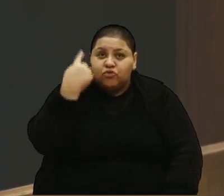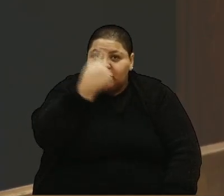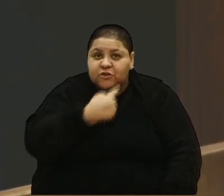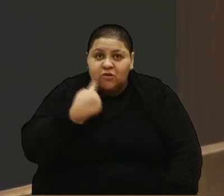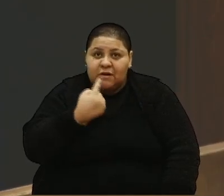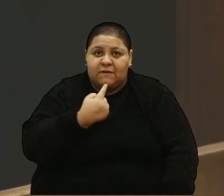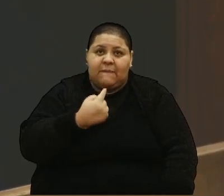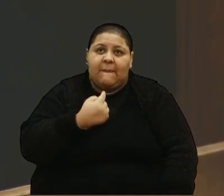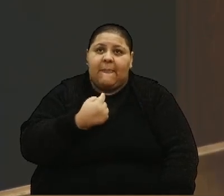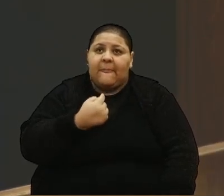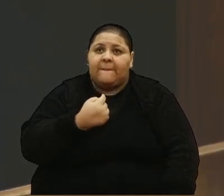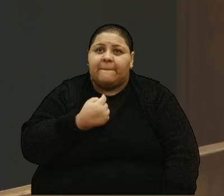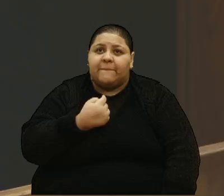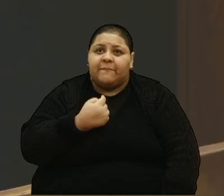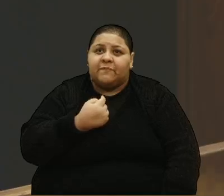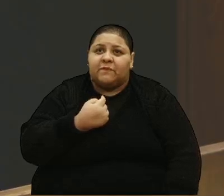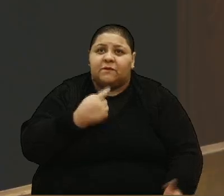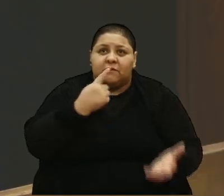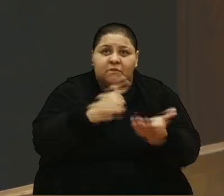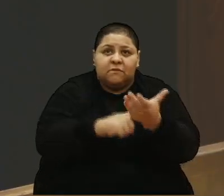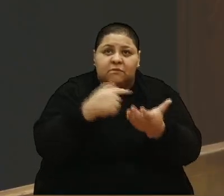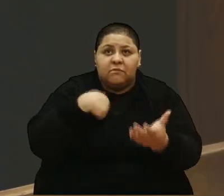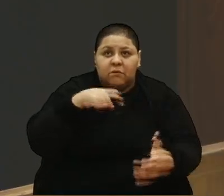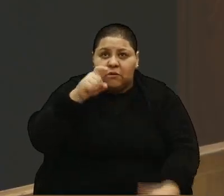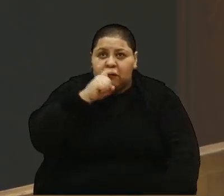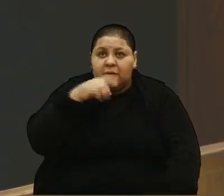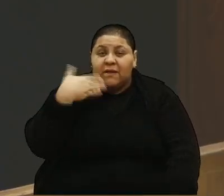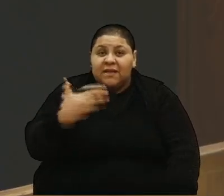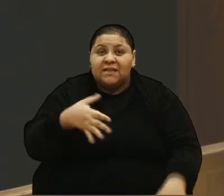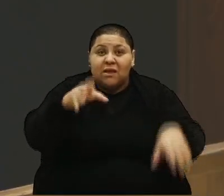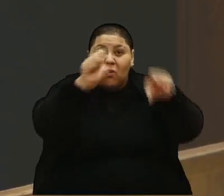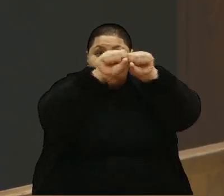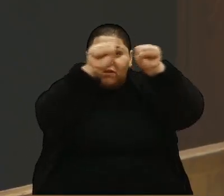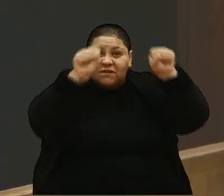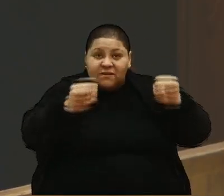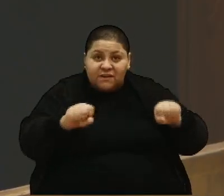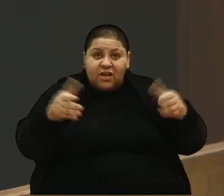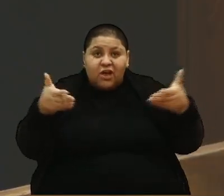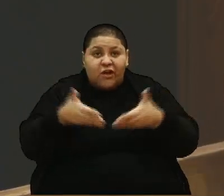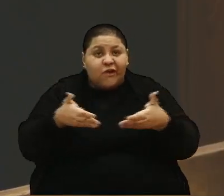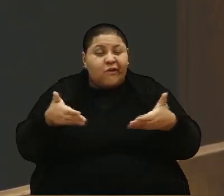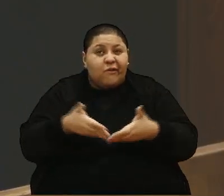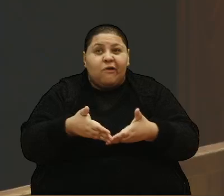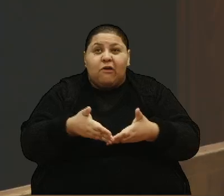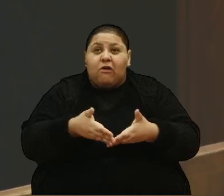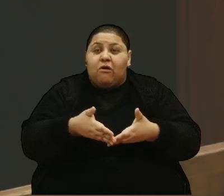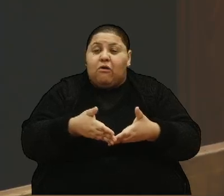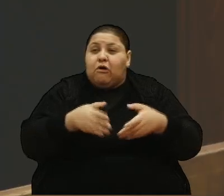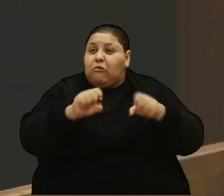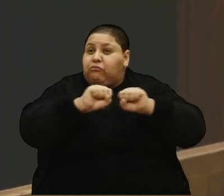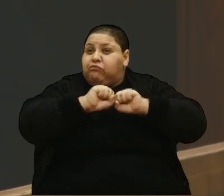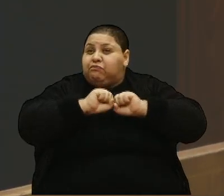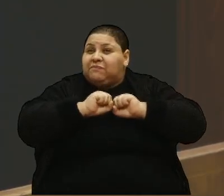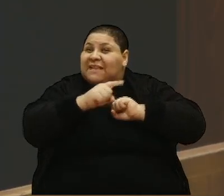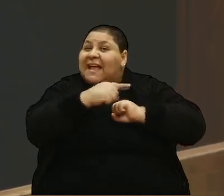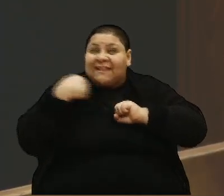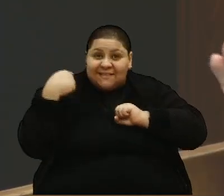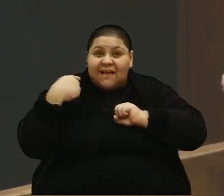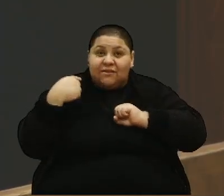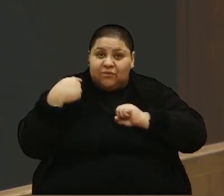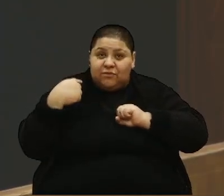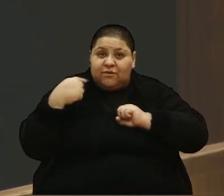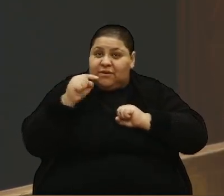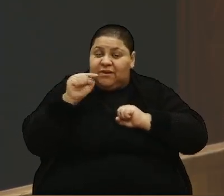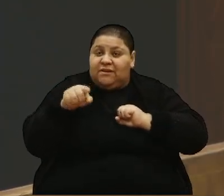horas para marcar uma consulta. Então, o sistema que está hoje está totalmente analógico. Isso não é